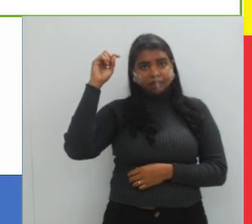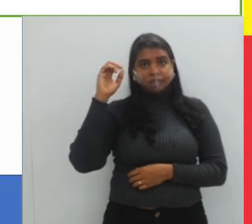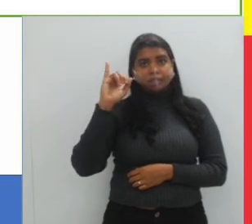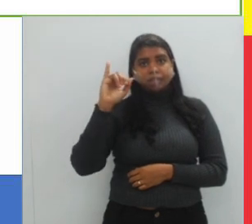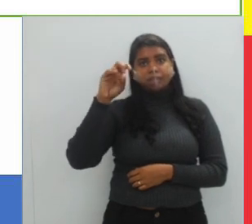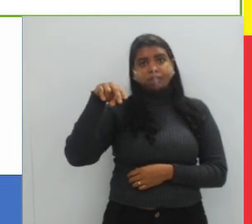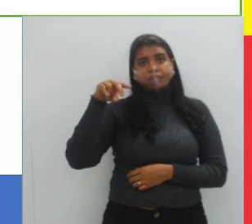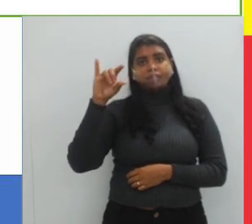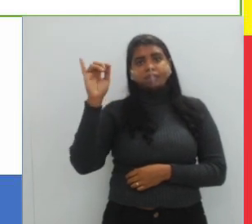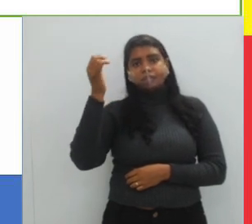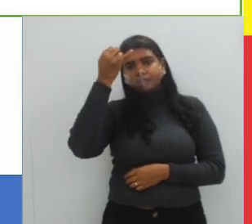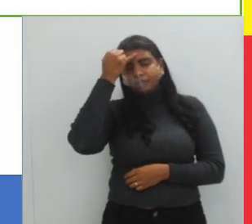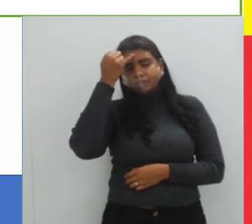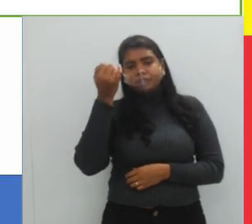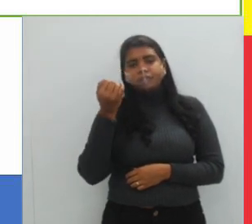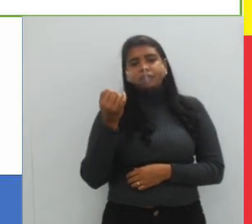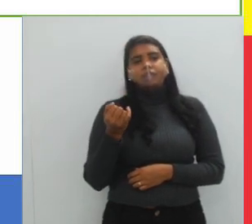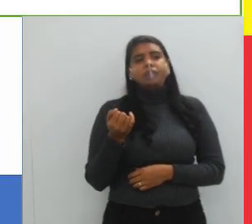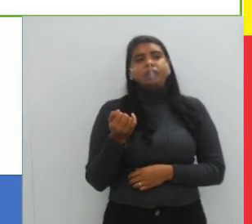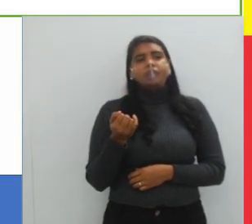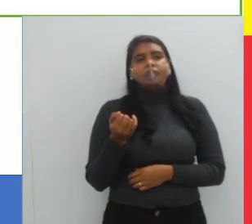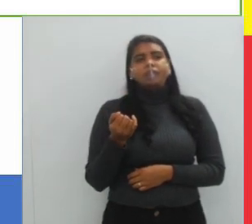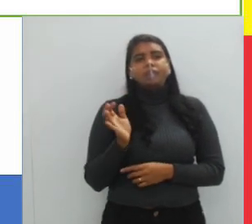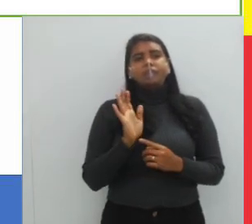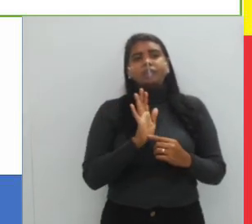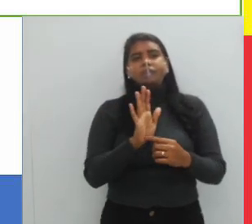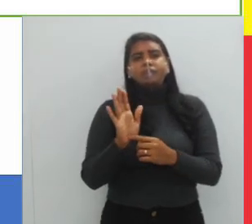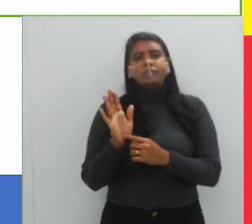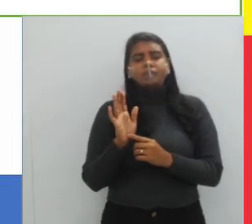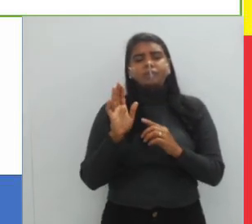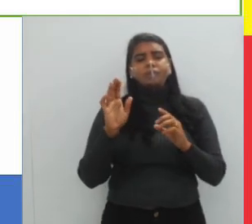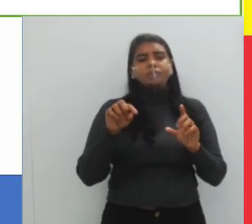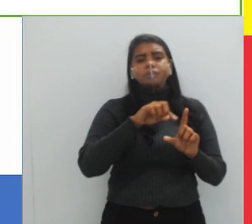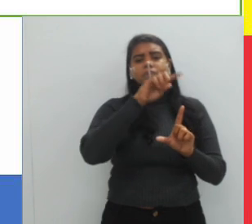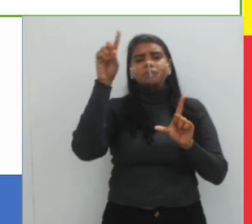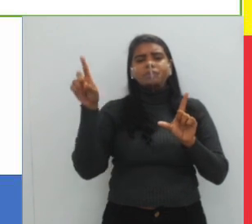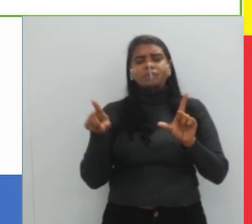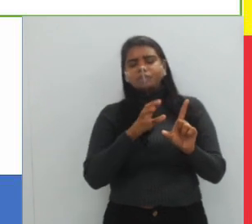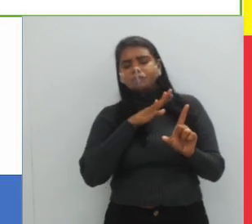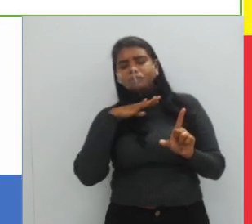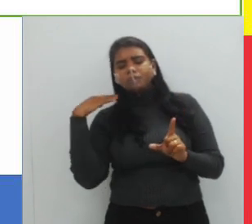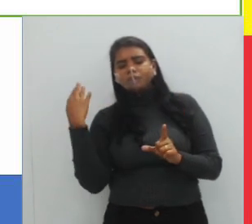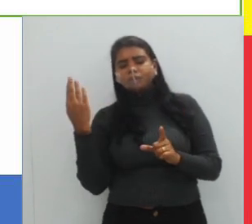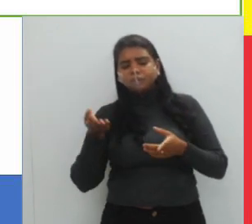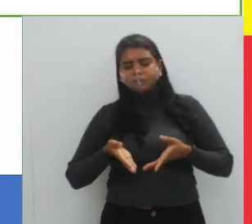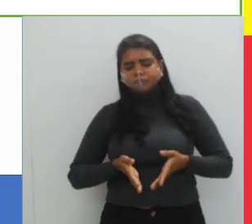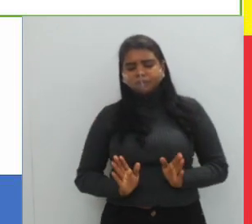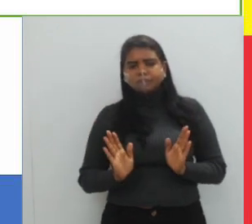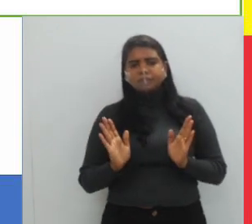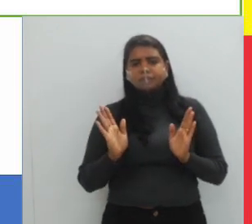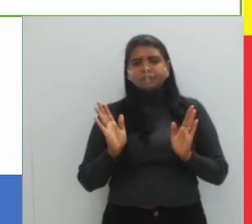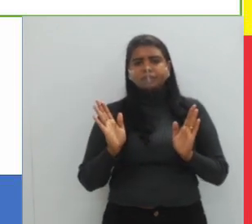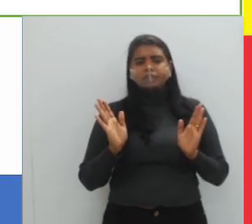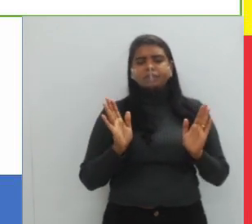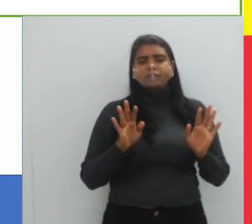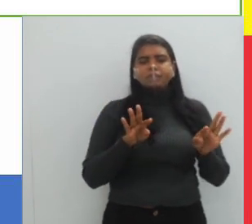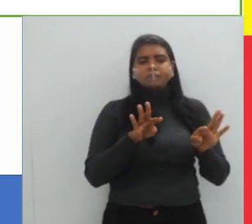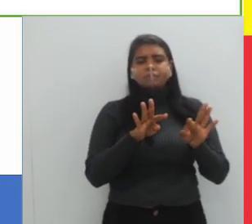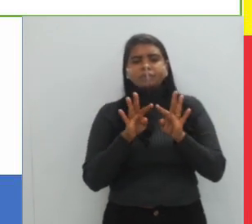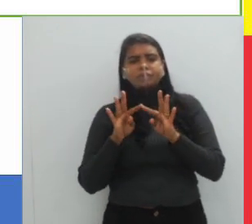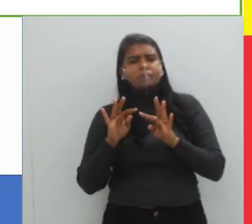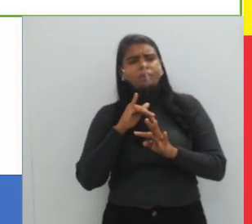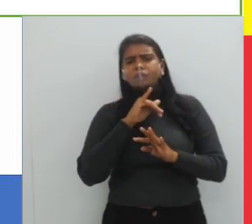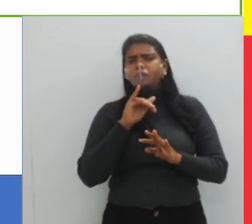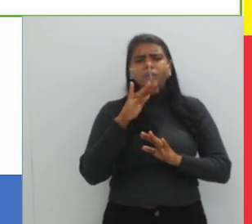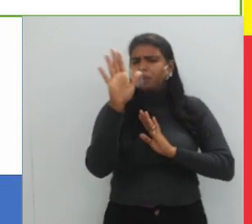a roda da lei, o Dharma, corresponde ao ciclo de morte e renascimento, ao qual está